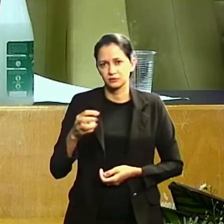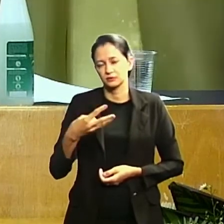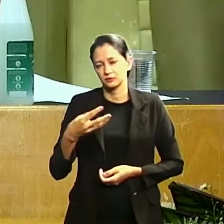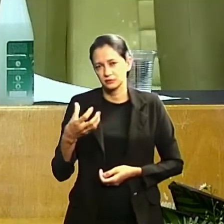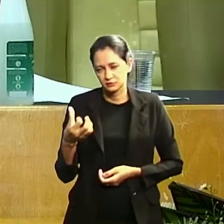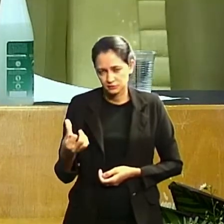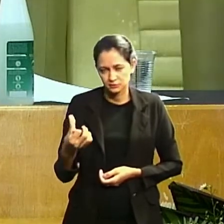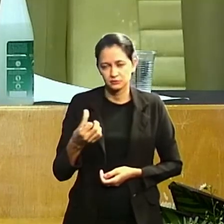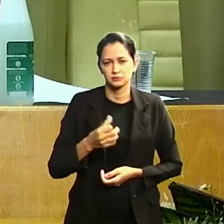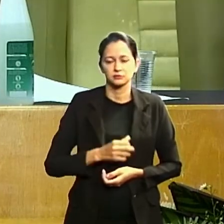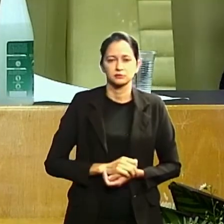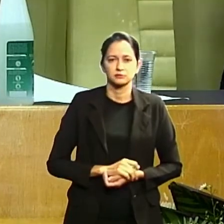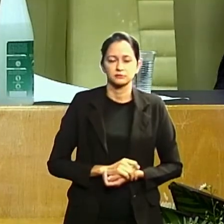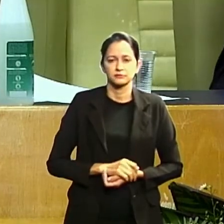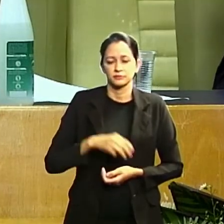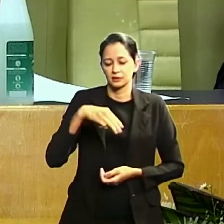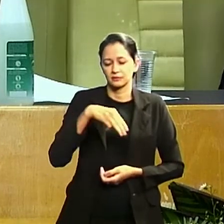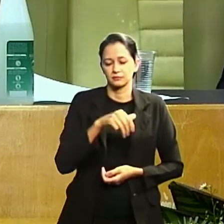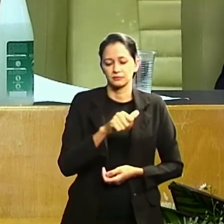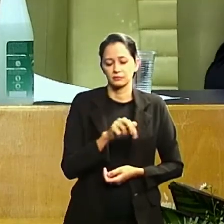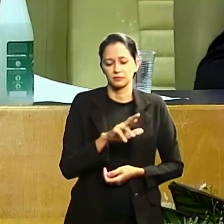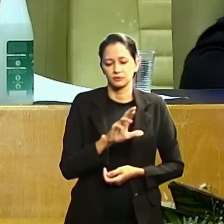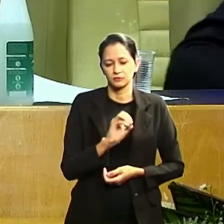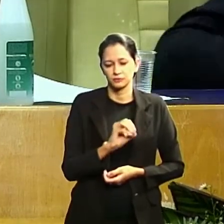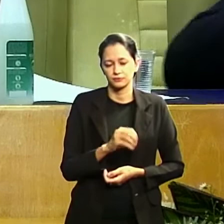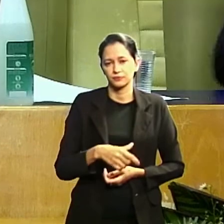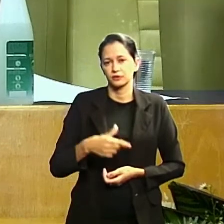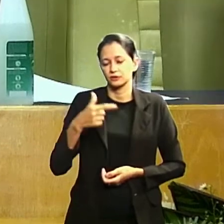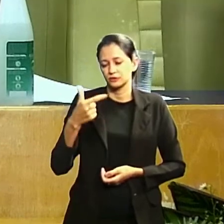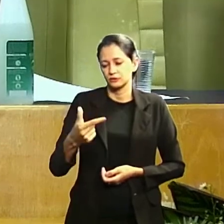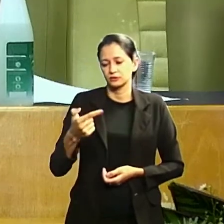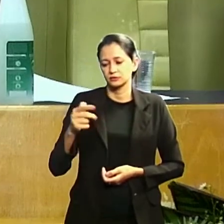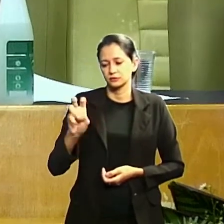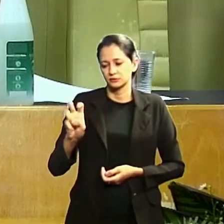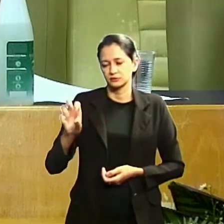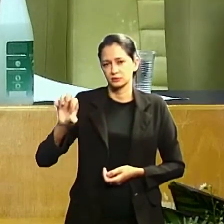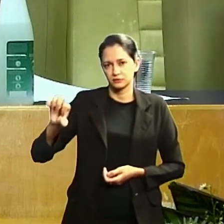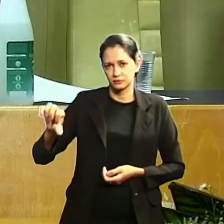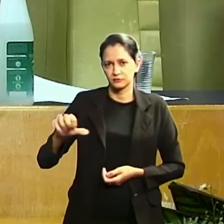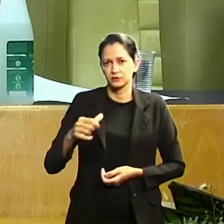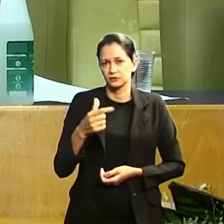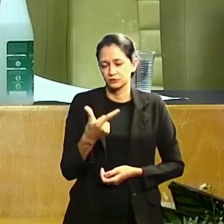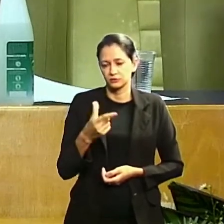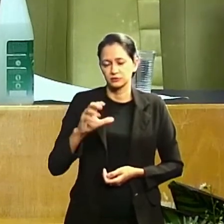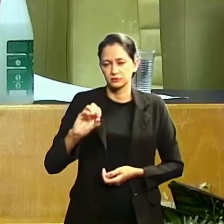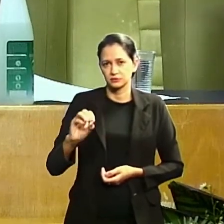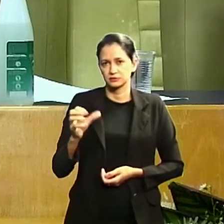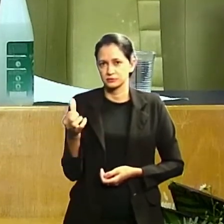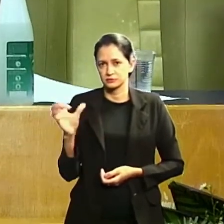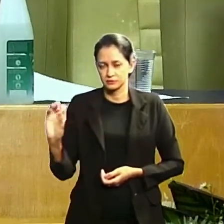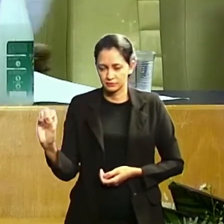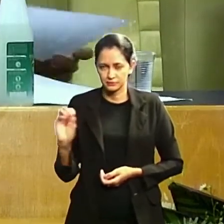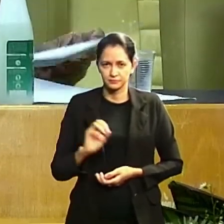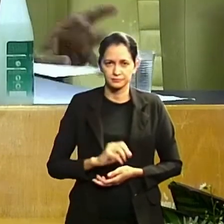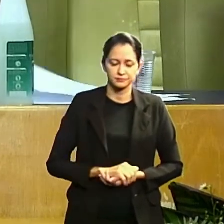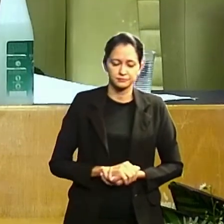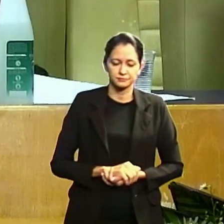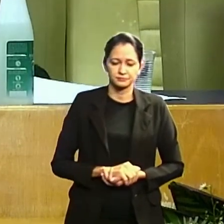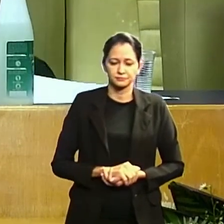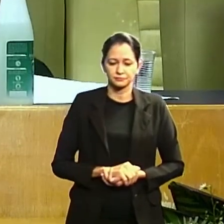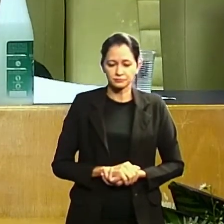36. Mauro Ruben, 259, 2060.